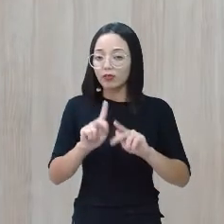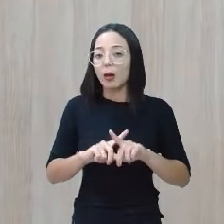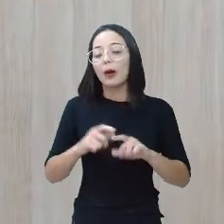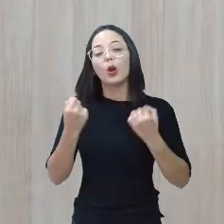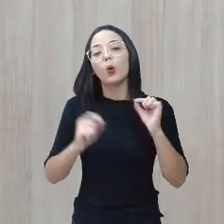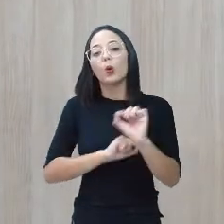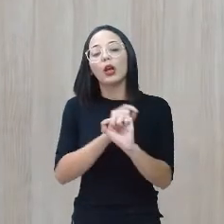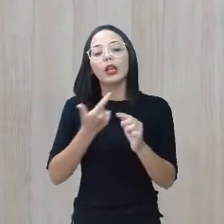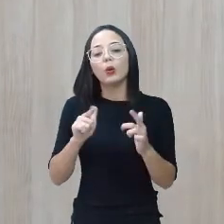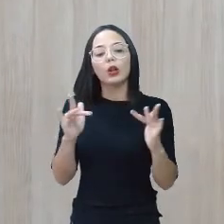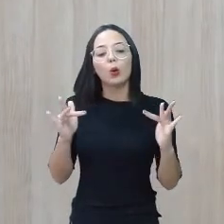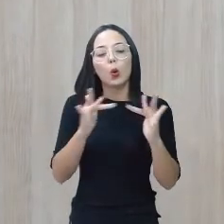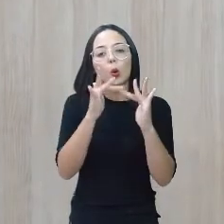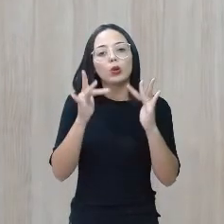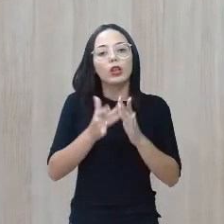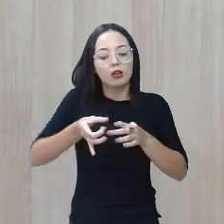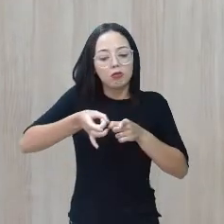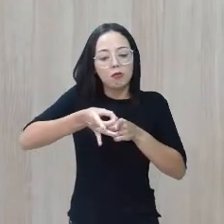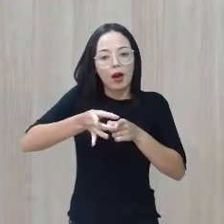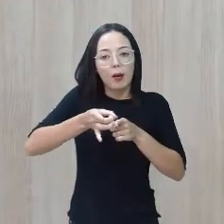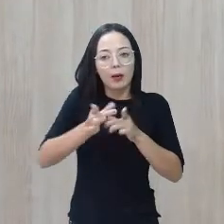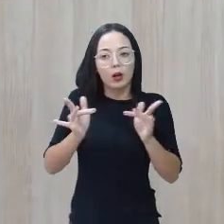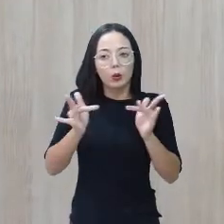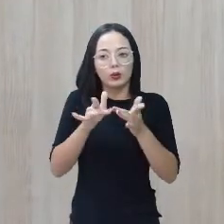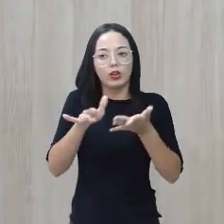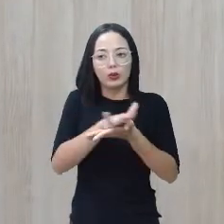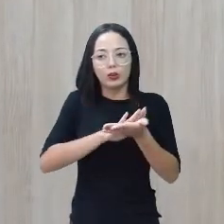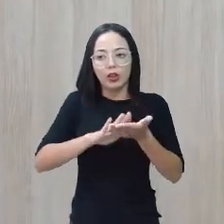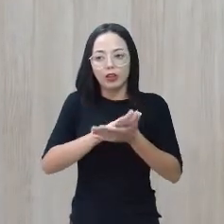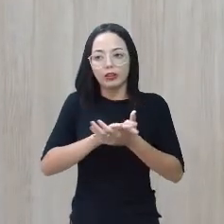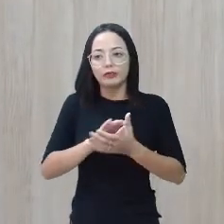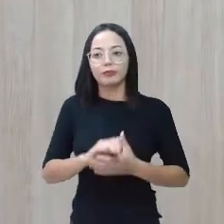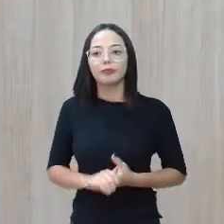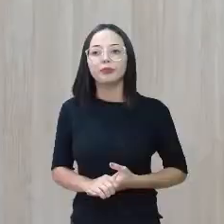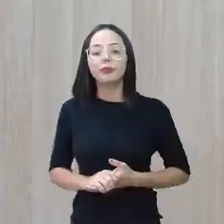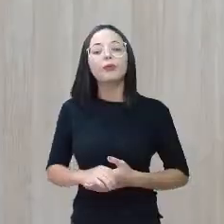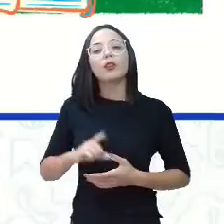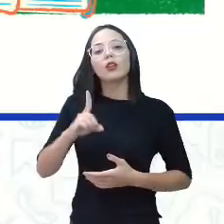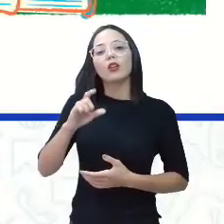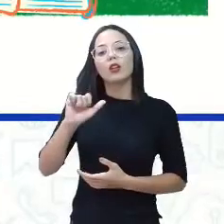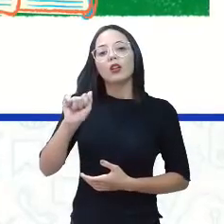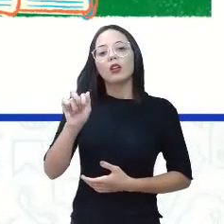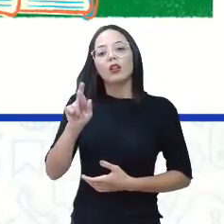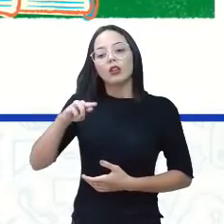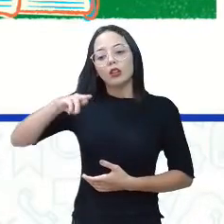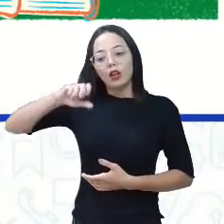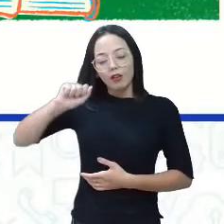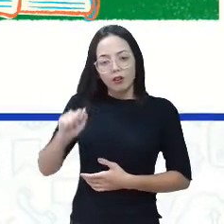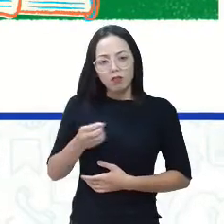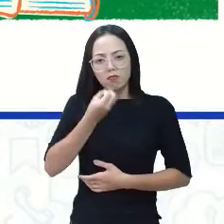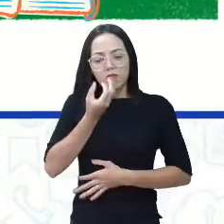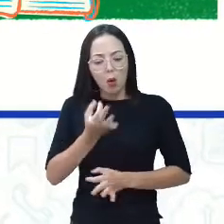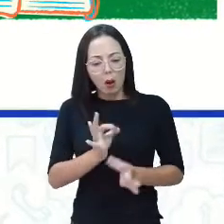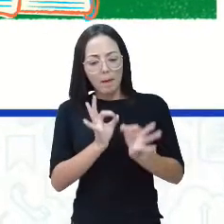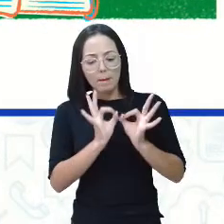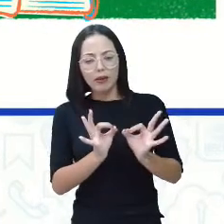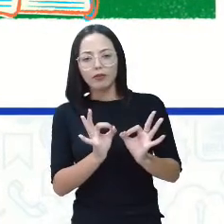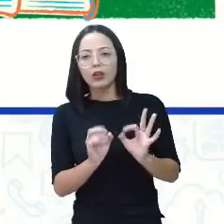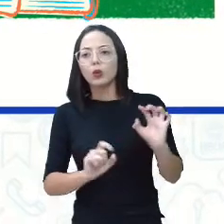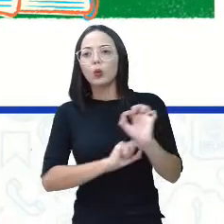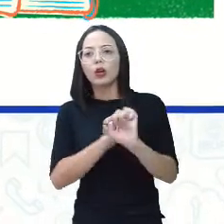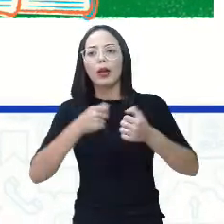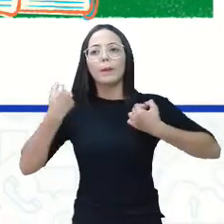ter o contato ainda de espermatozoide. Para o diafragma, ele ser eficaz,